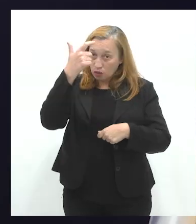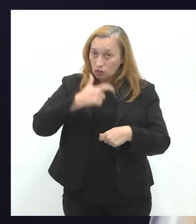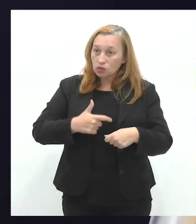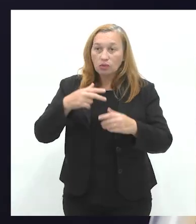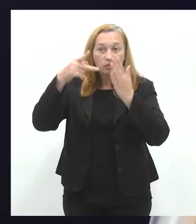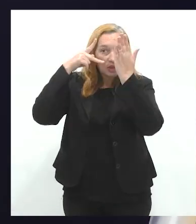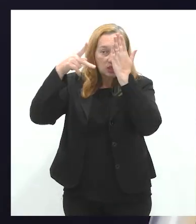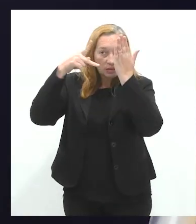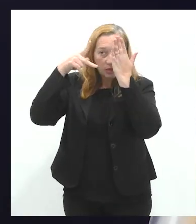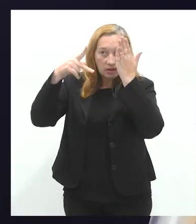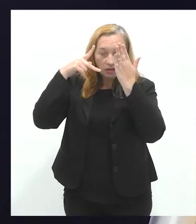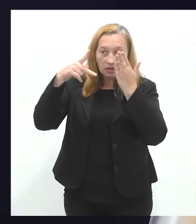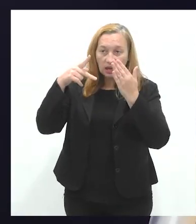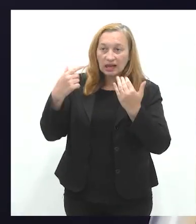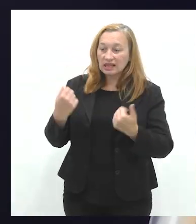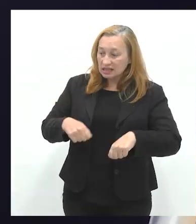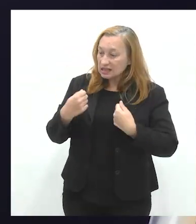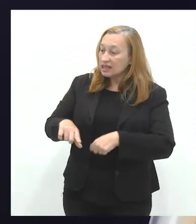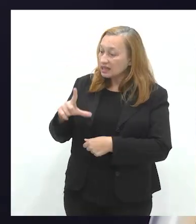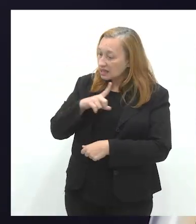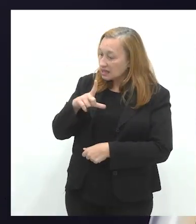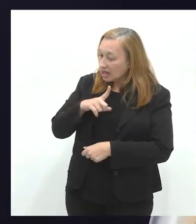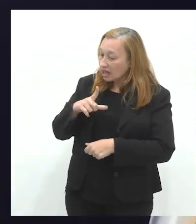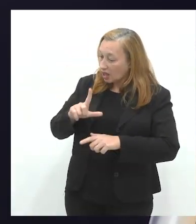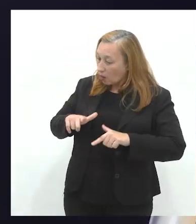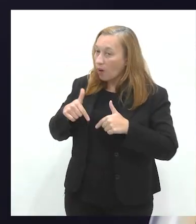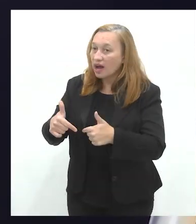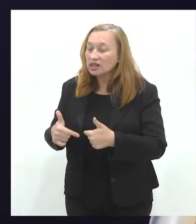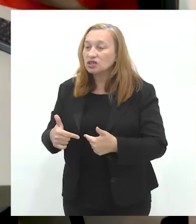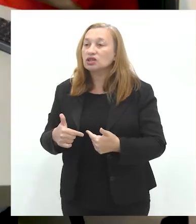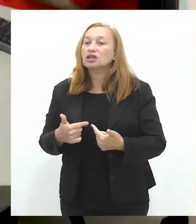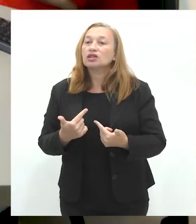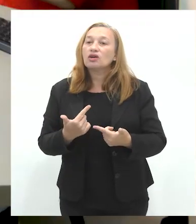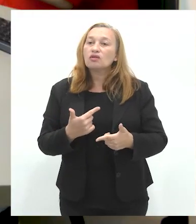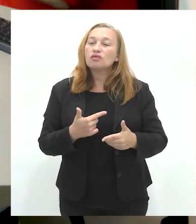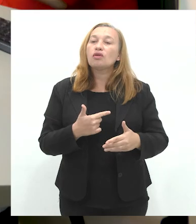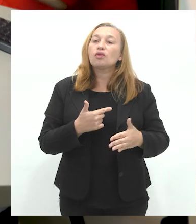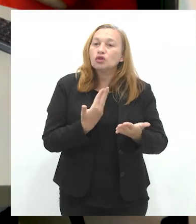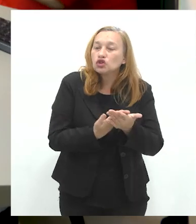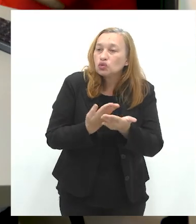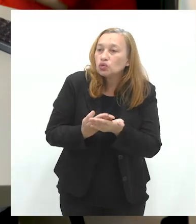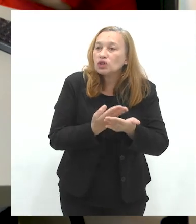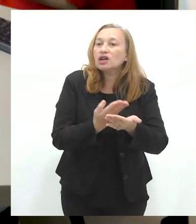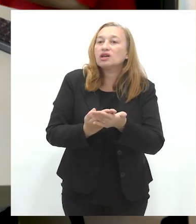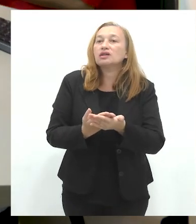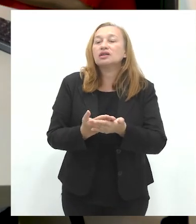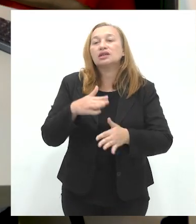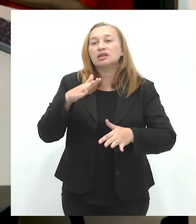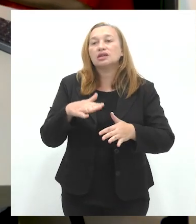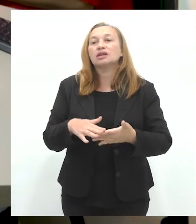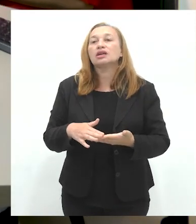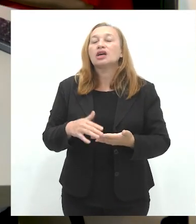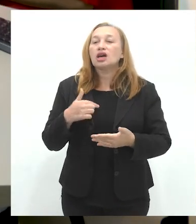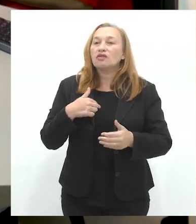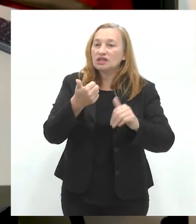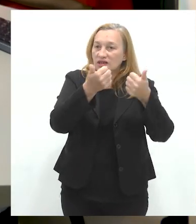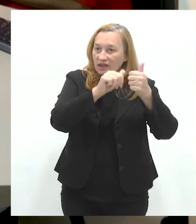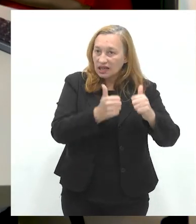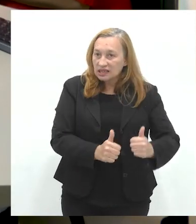Então, a demanda que eu recebo, eu atendo. Eu E aí procuro, vai se especializando e eu vou me através dessas especializando. demandas. Tanto que eu